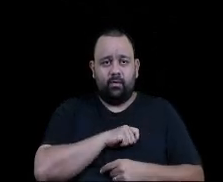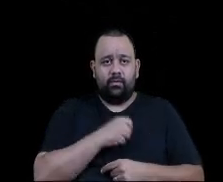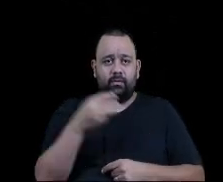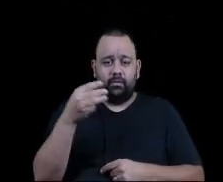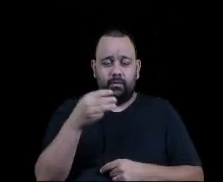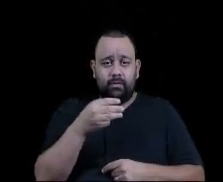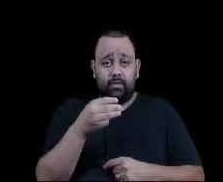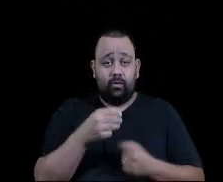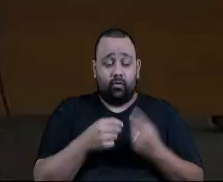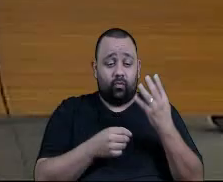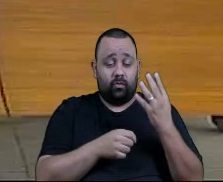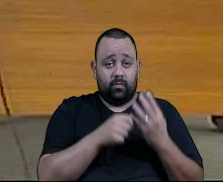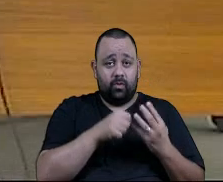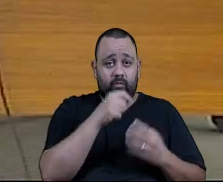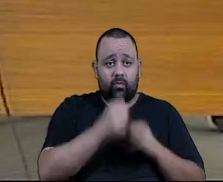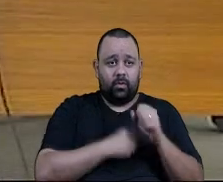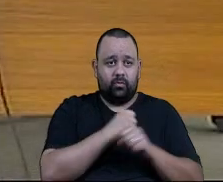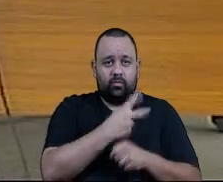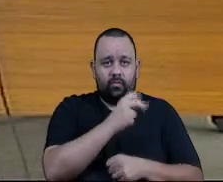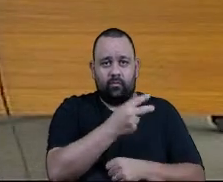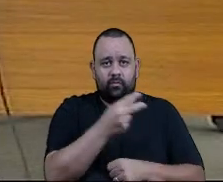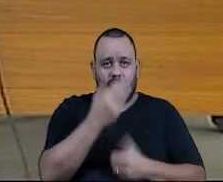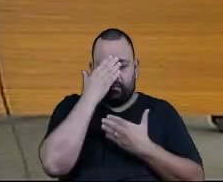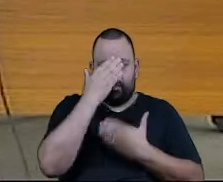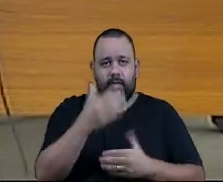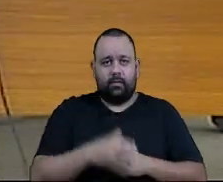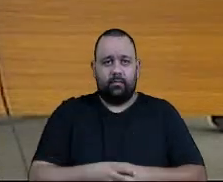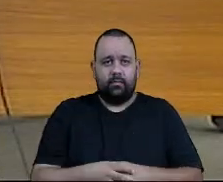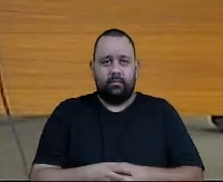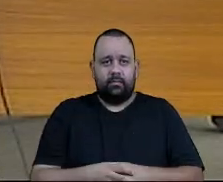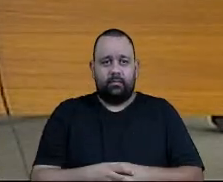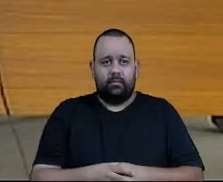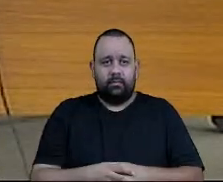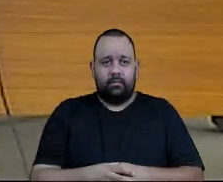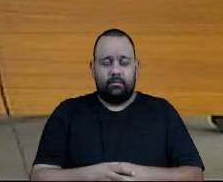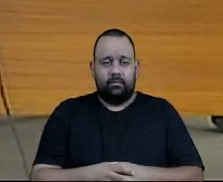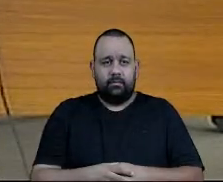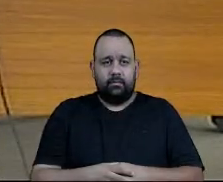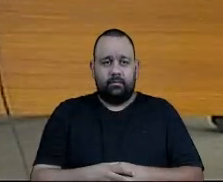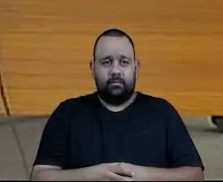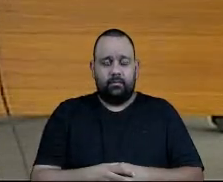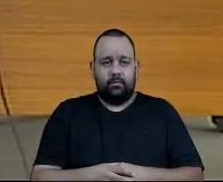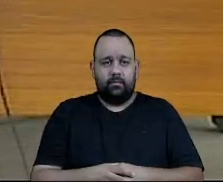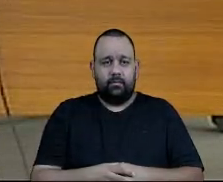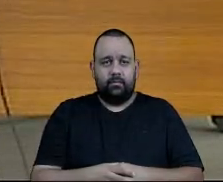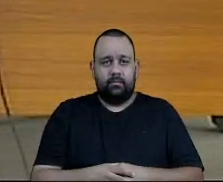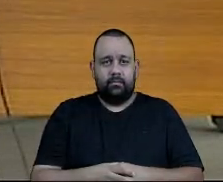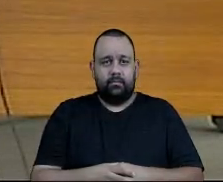metas fiscais do terceiro quadrimestre do ano 2022. Obrigado a todos.